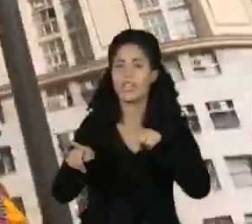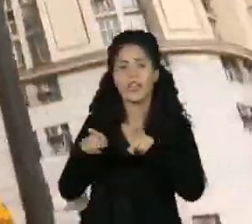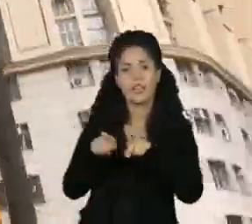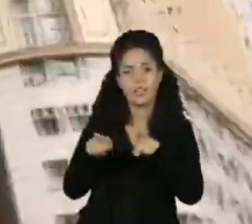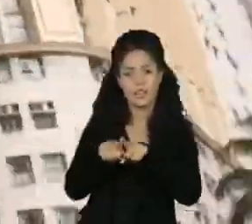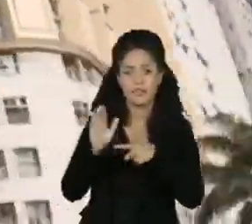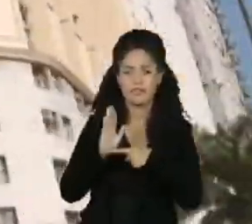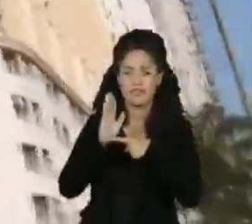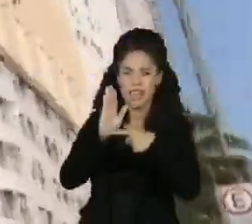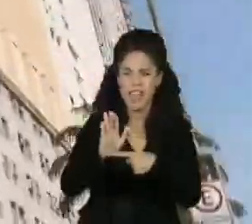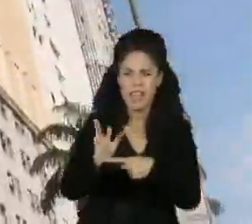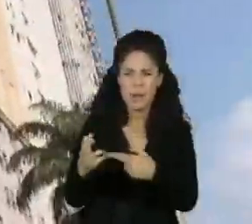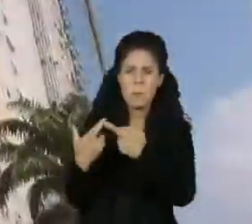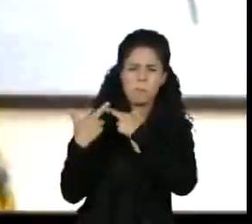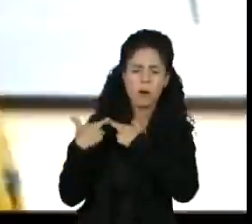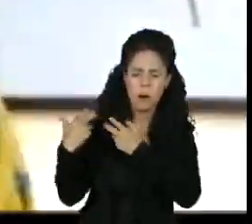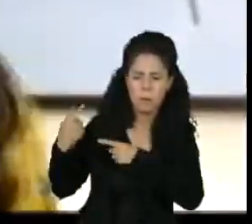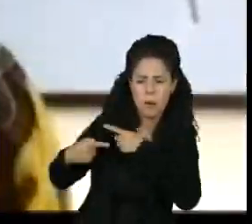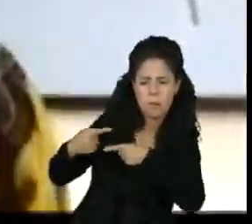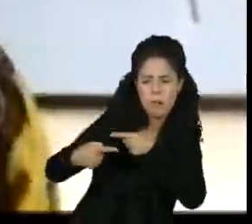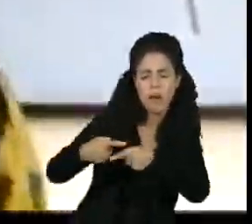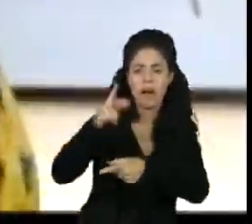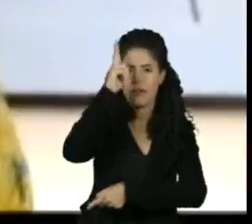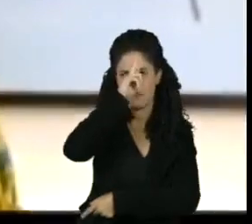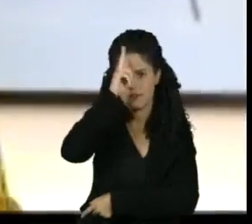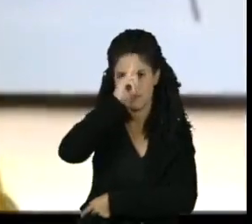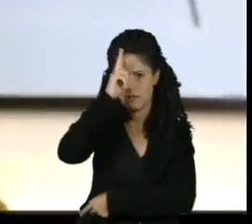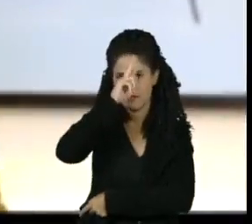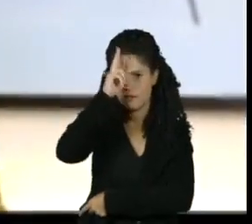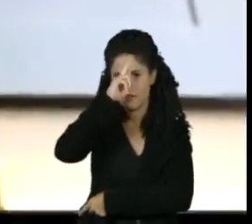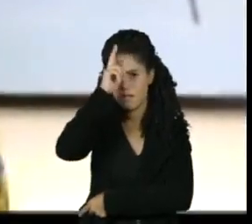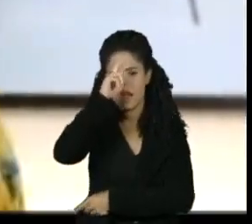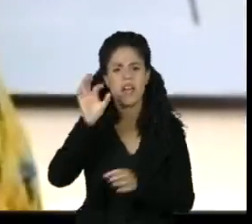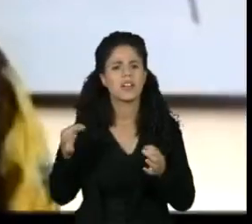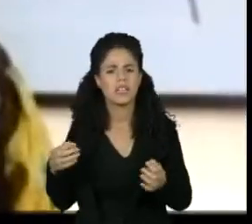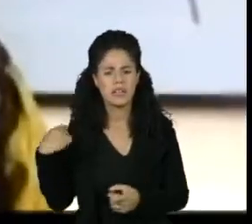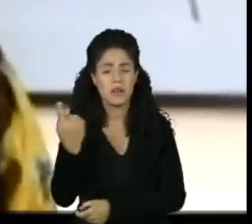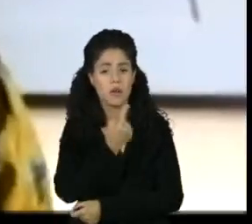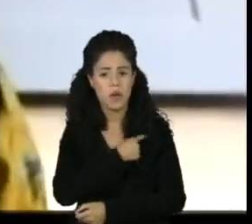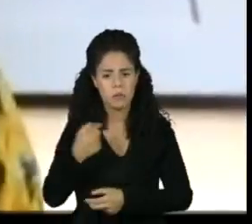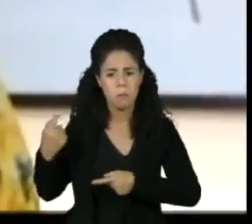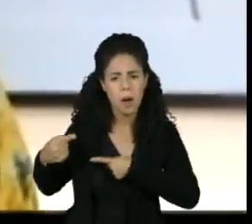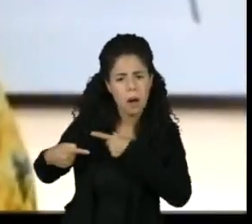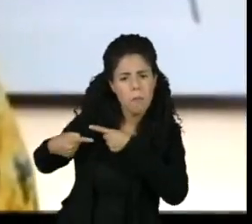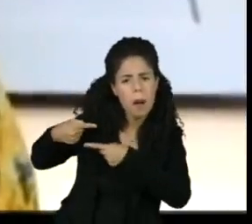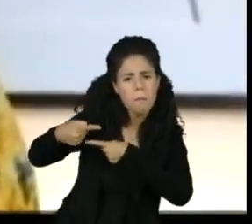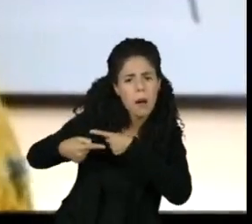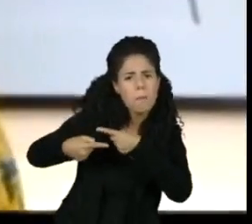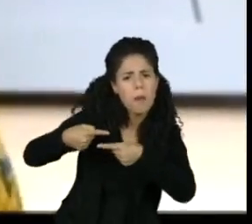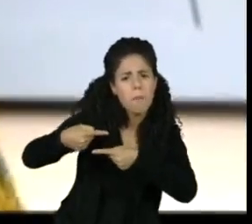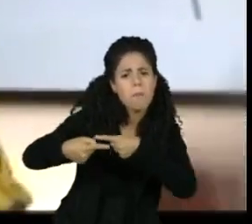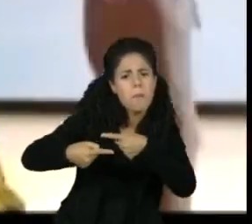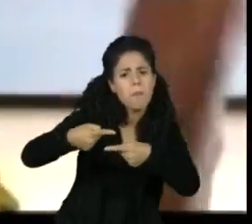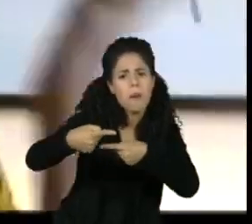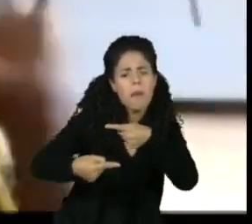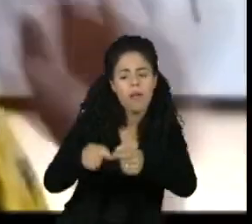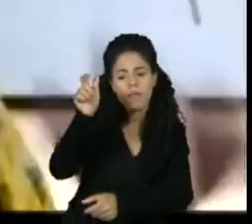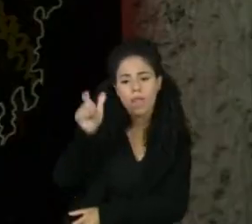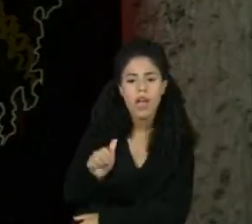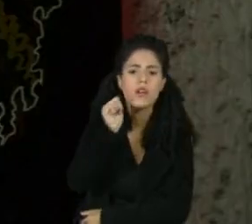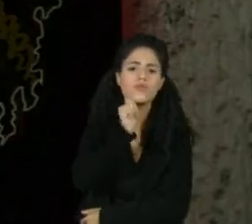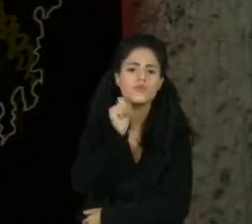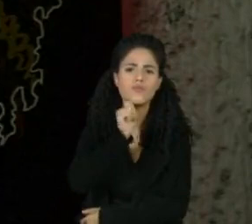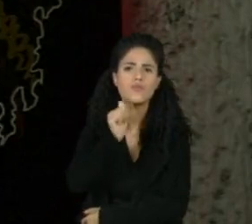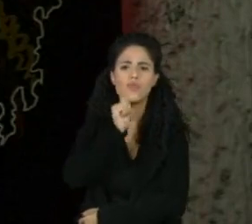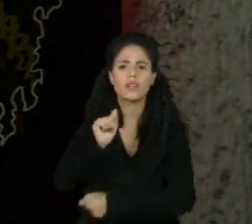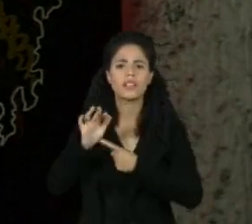Ele não é um legado único, ele não é um legado que é só na política institucional. Ele é um legado que ele é vasto demais, assim, das mulheres que me param na rua